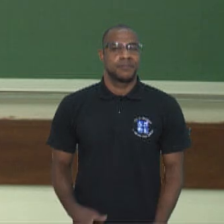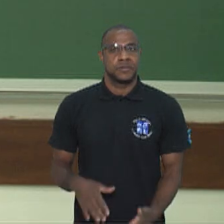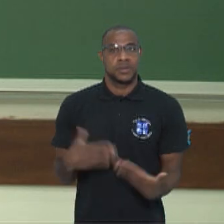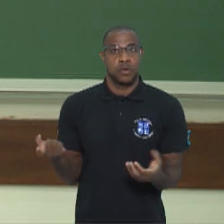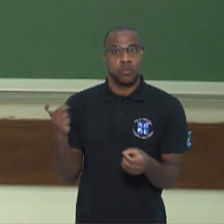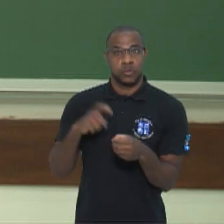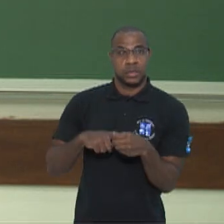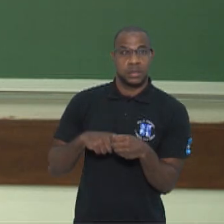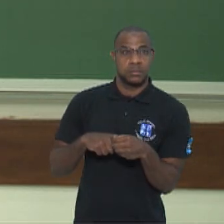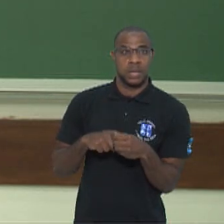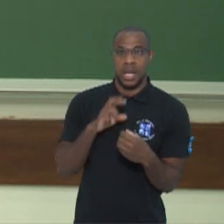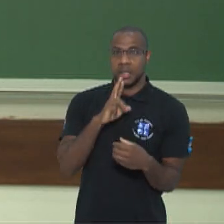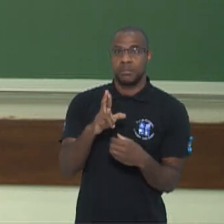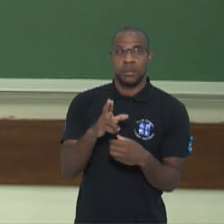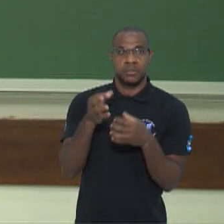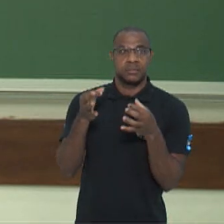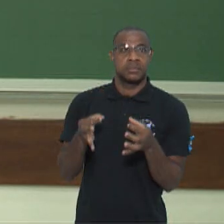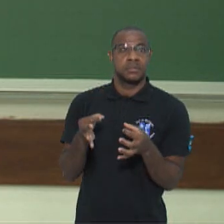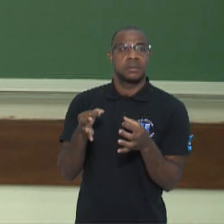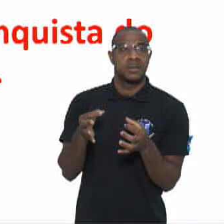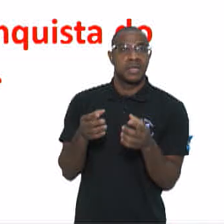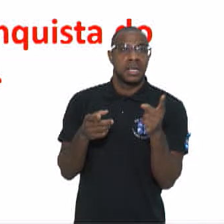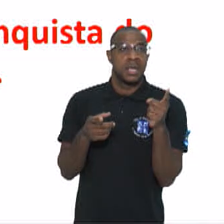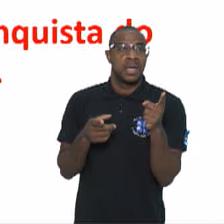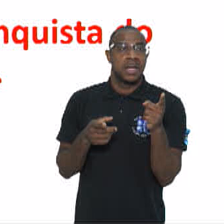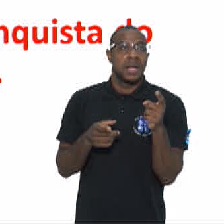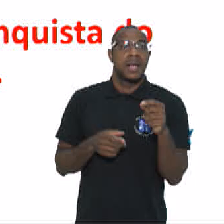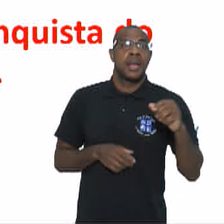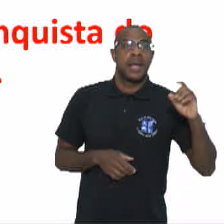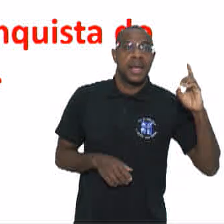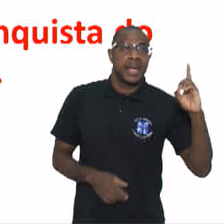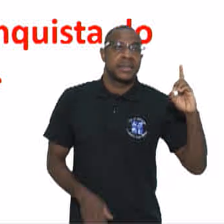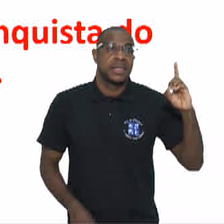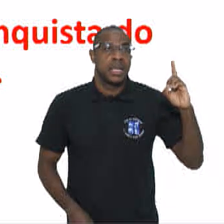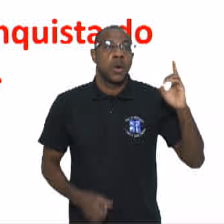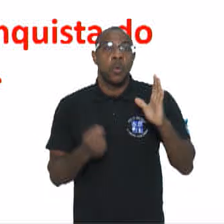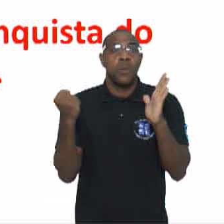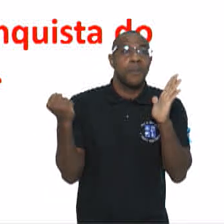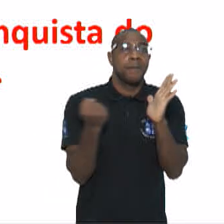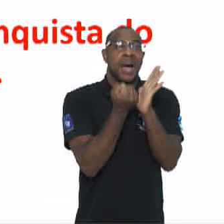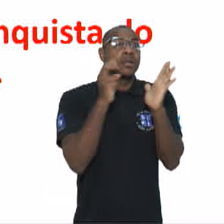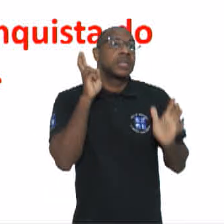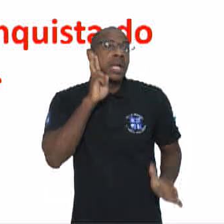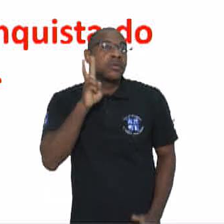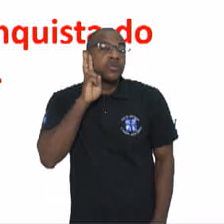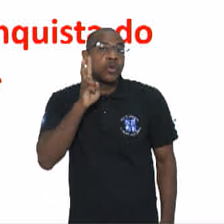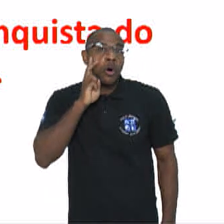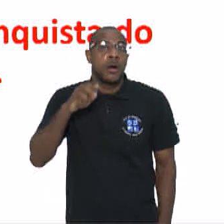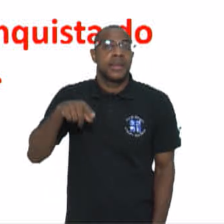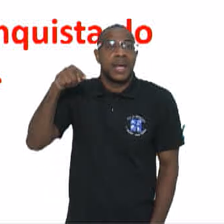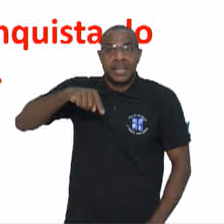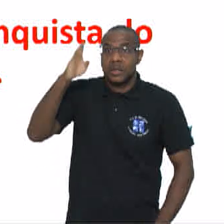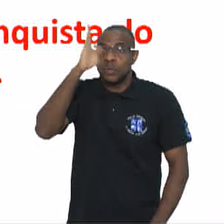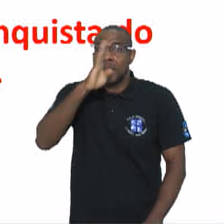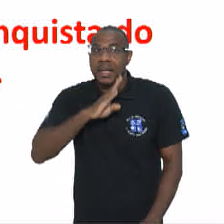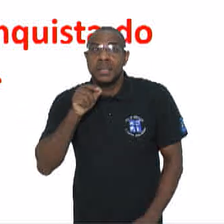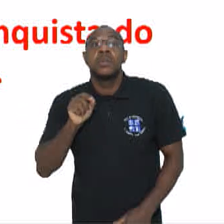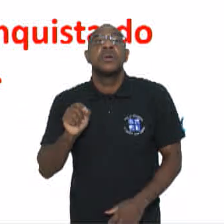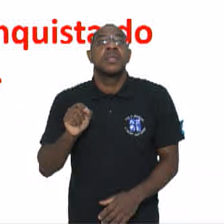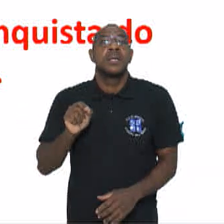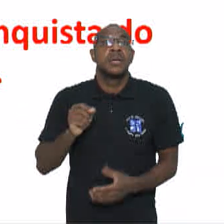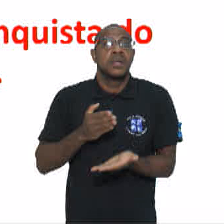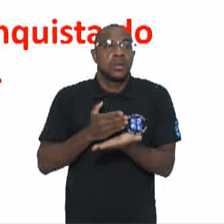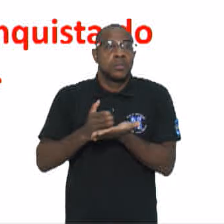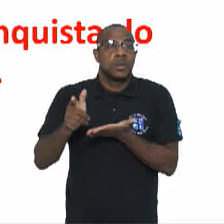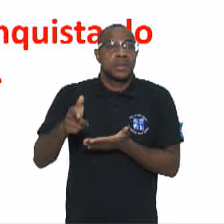Muito bem, voltamos e a resposta é correta. Alternativa D. Então, um marco na história do montanhismo no Brasil foi a conquista não do